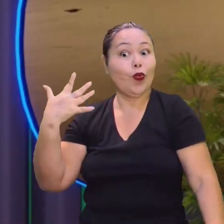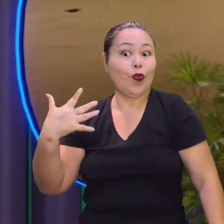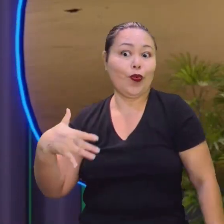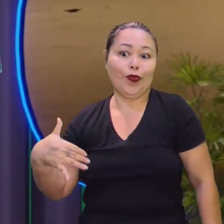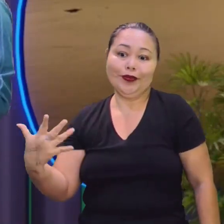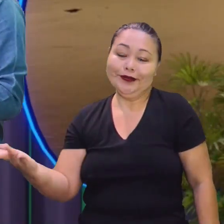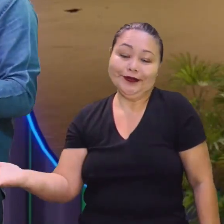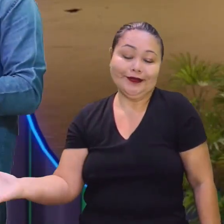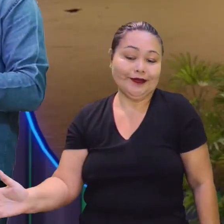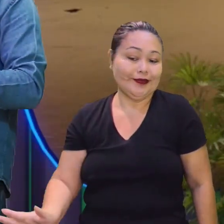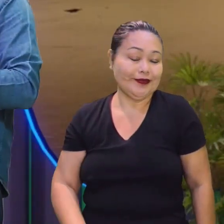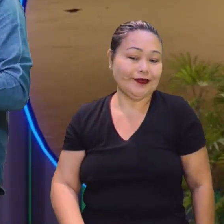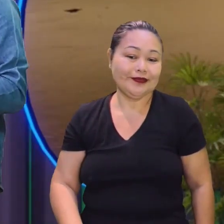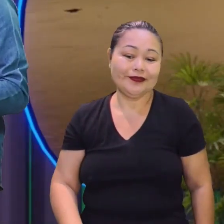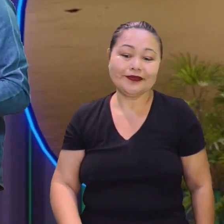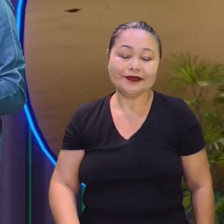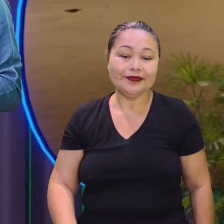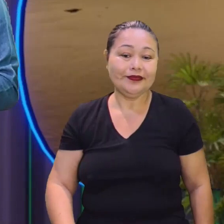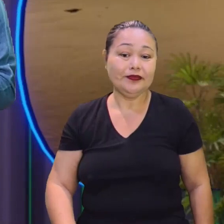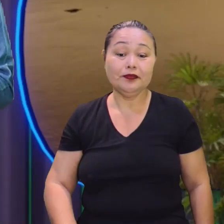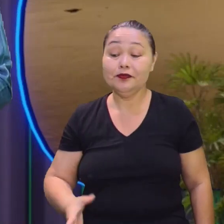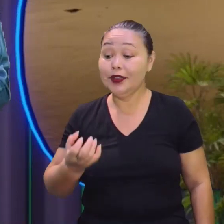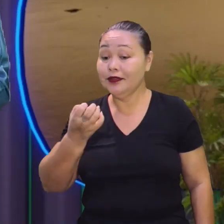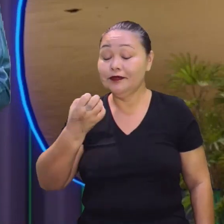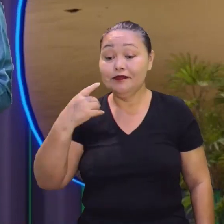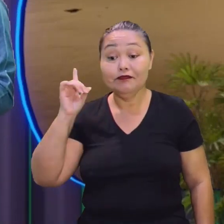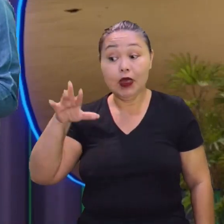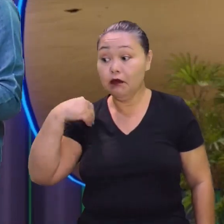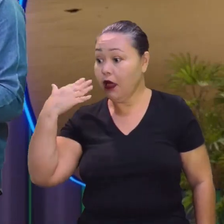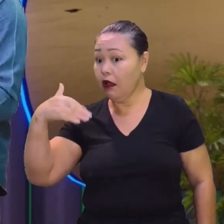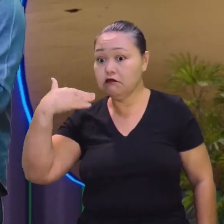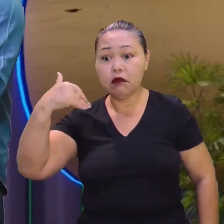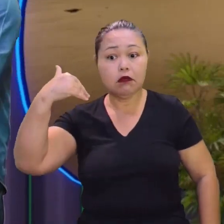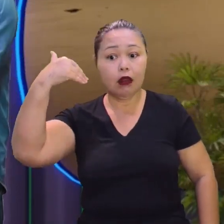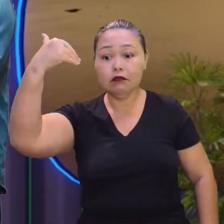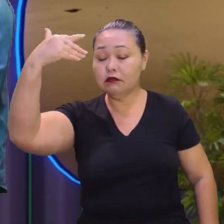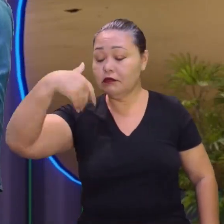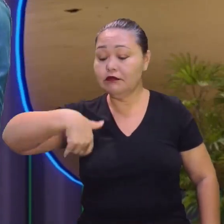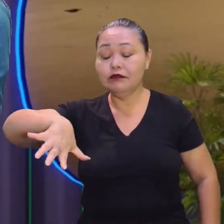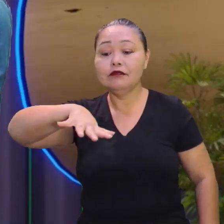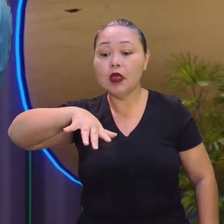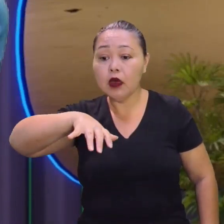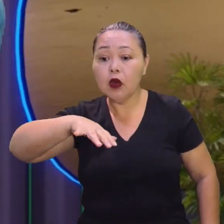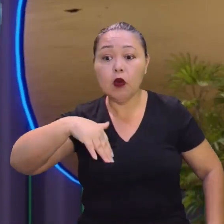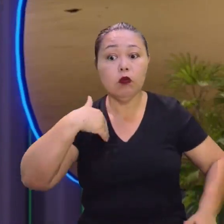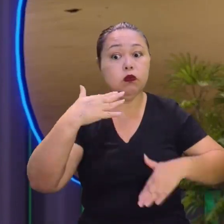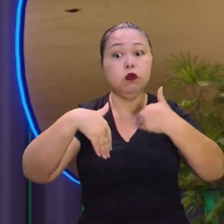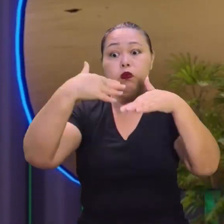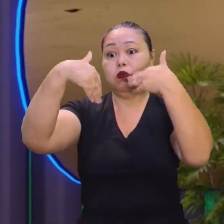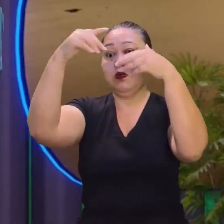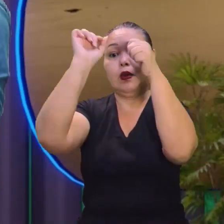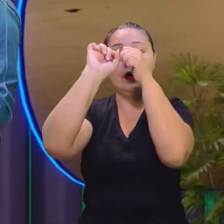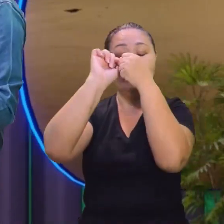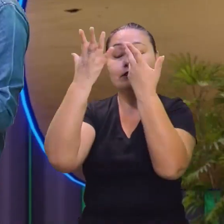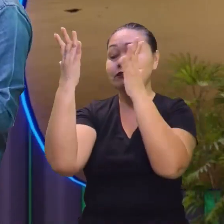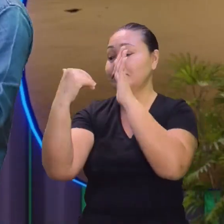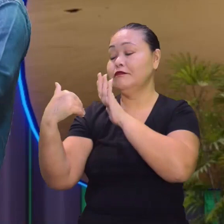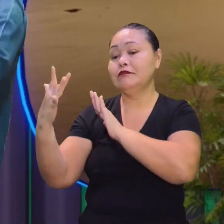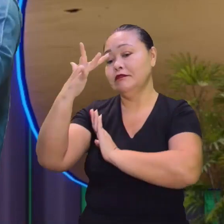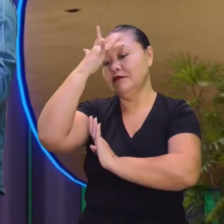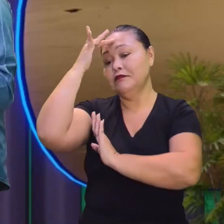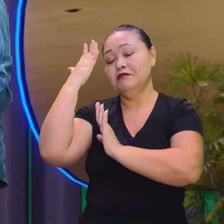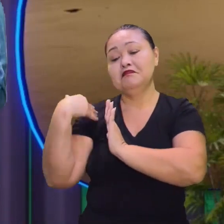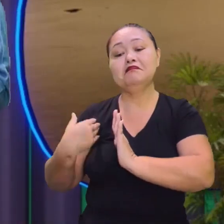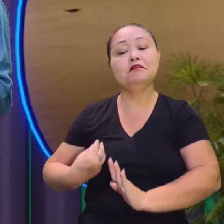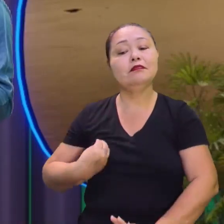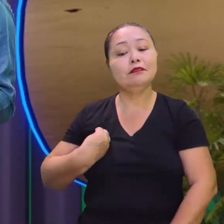nossa, vai dar um boom de desenvolvimento regional para aquelas pessoas viverem,